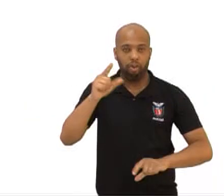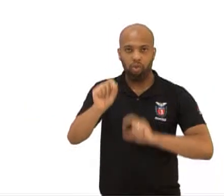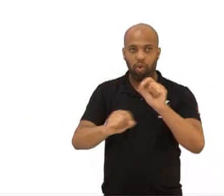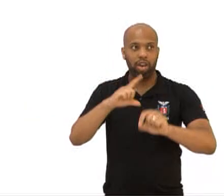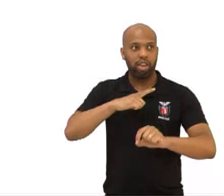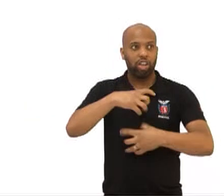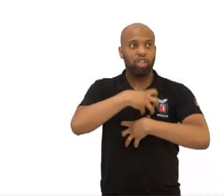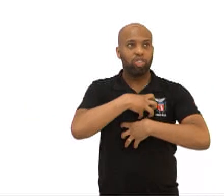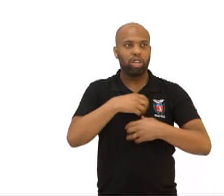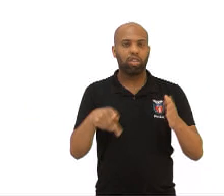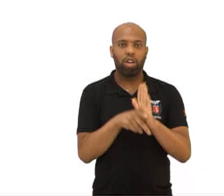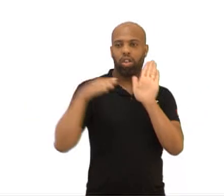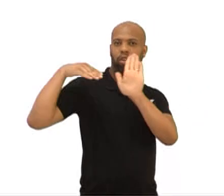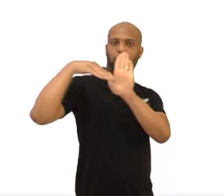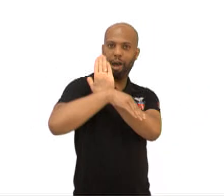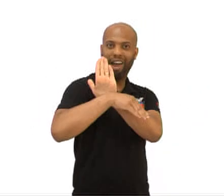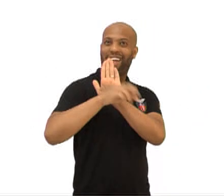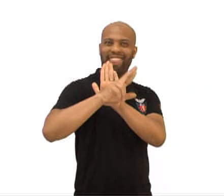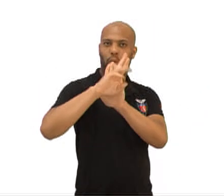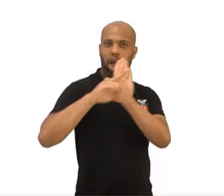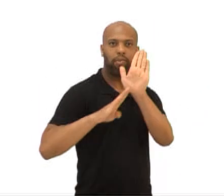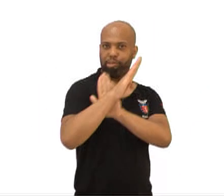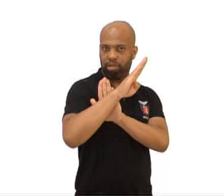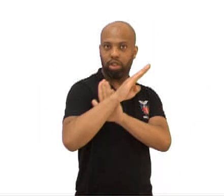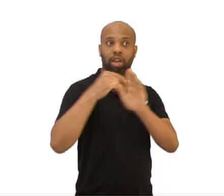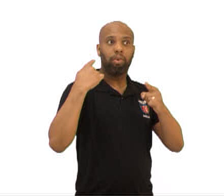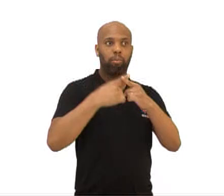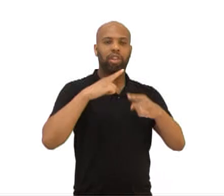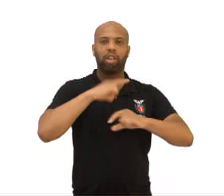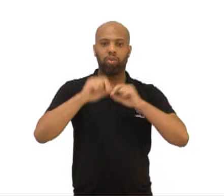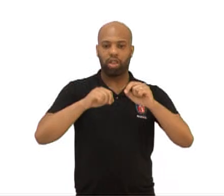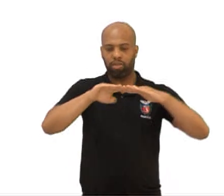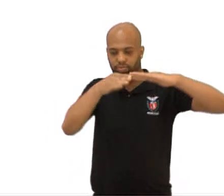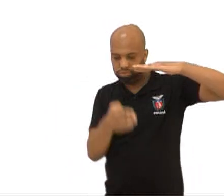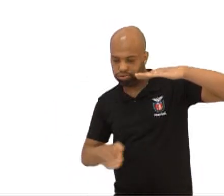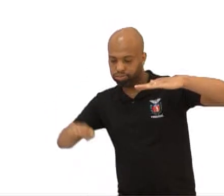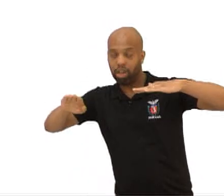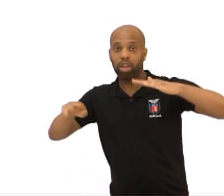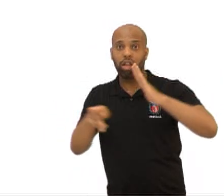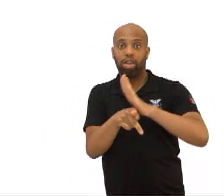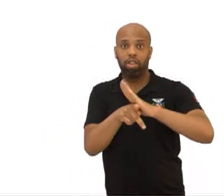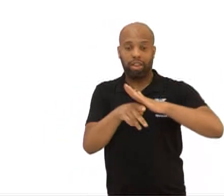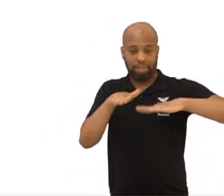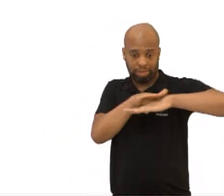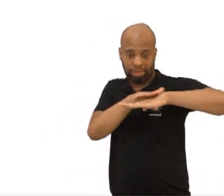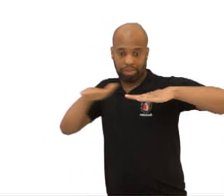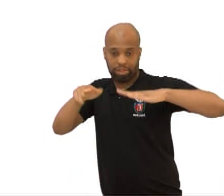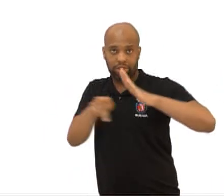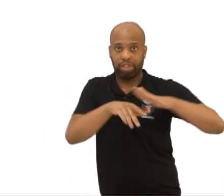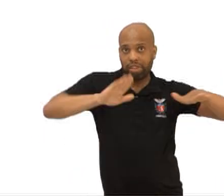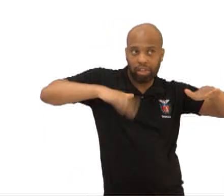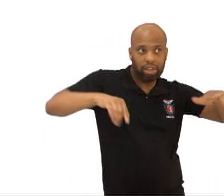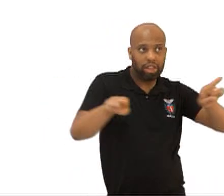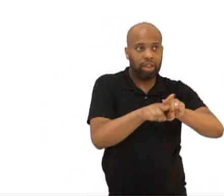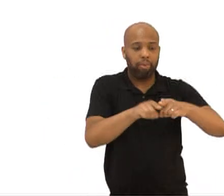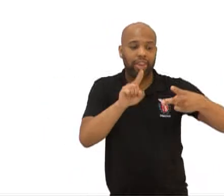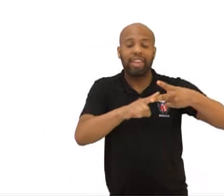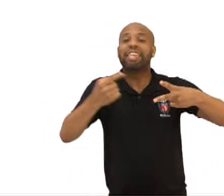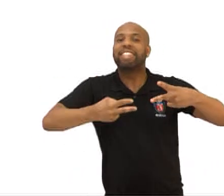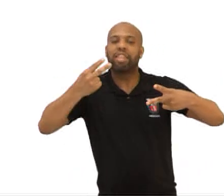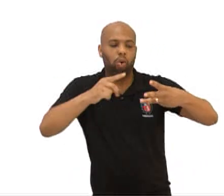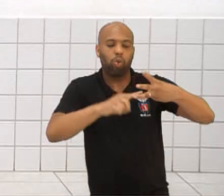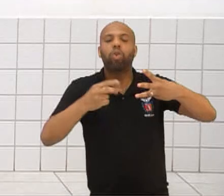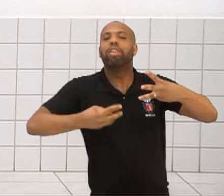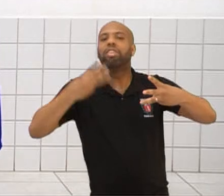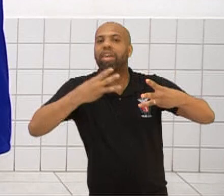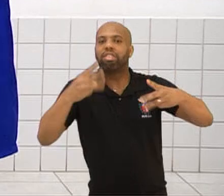escala decrescente. Então, nós vamos ter a planície litorânea, nós vamos ter a região do primeiro Planalto, região do segundo Planalto